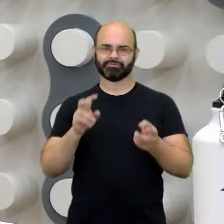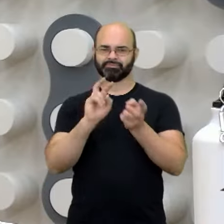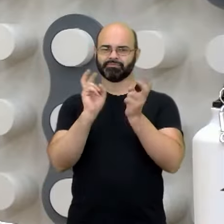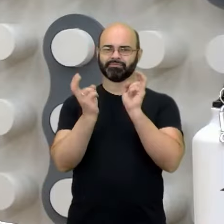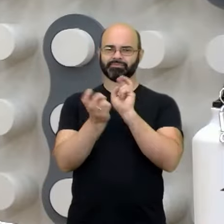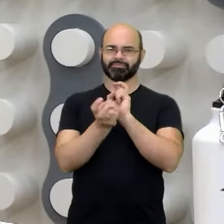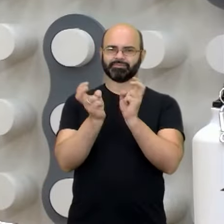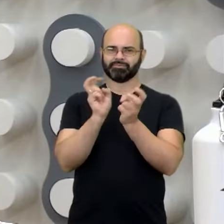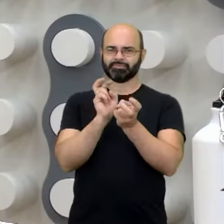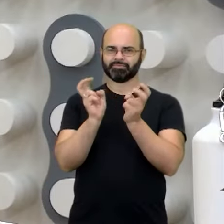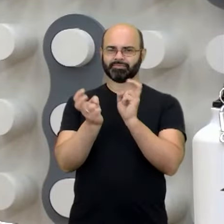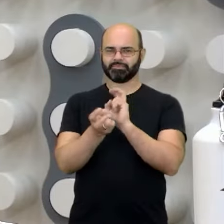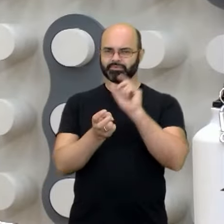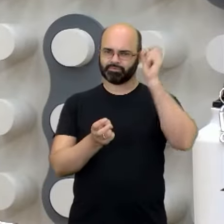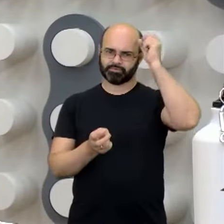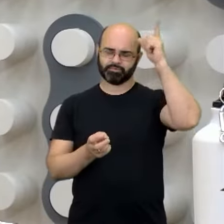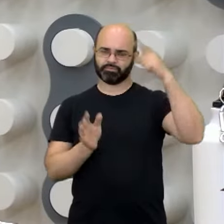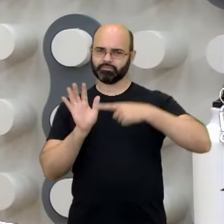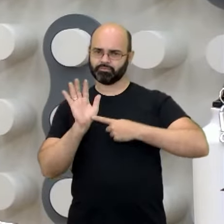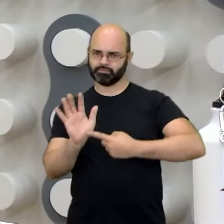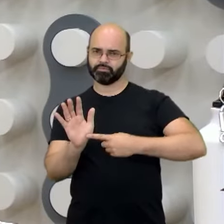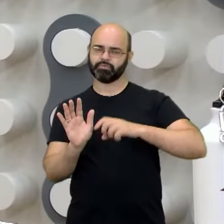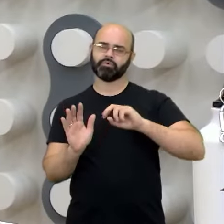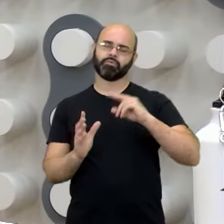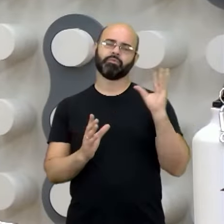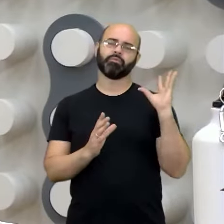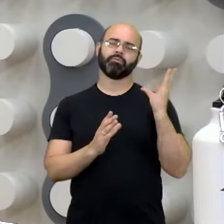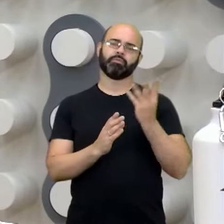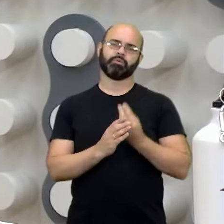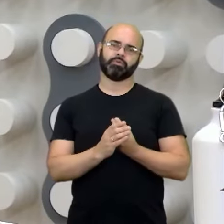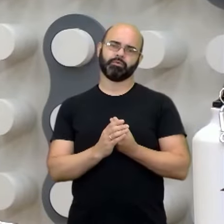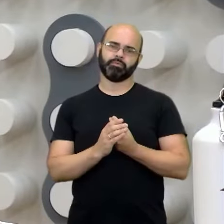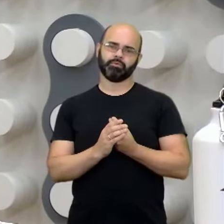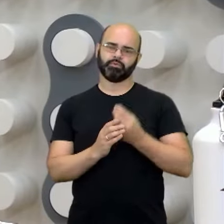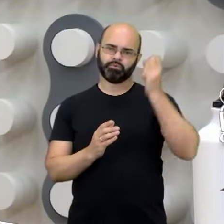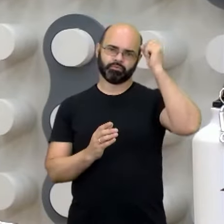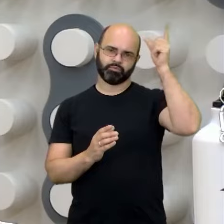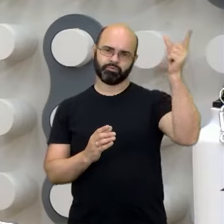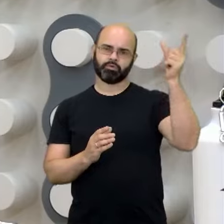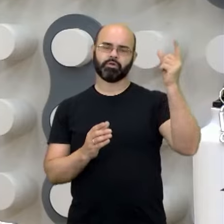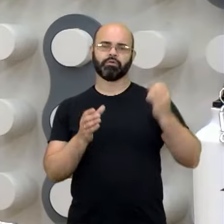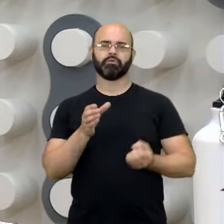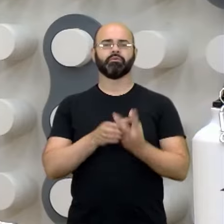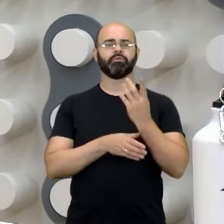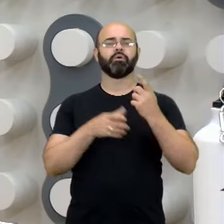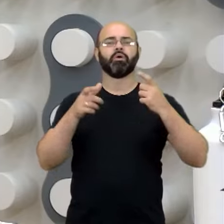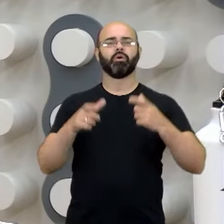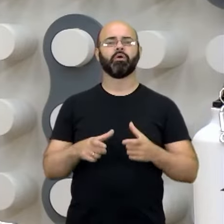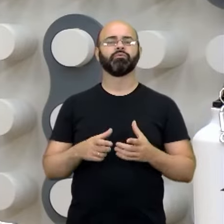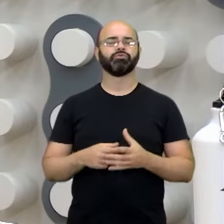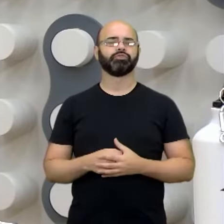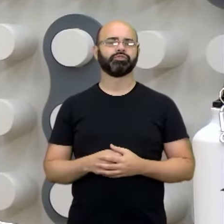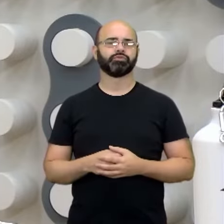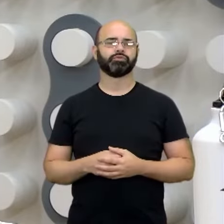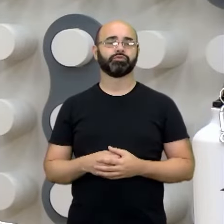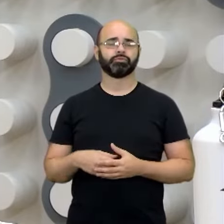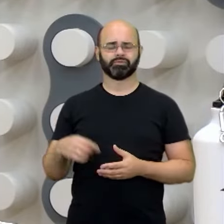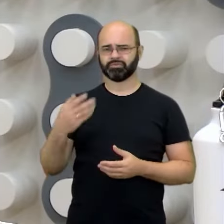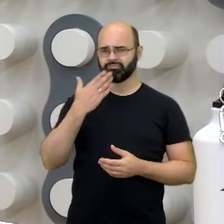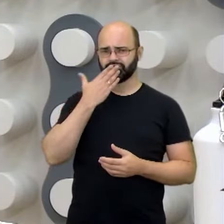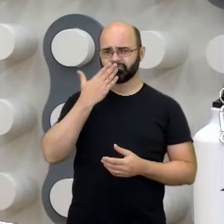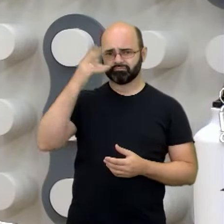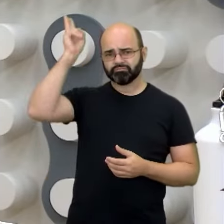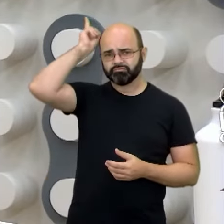se é uma manifestação cultural, se é um patrimônio cultural? Da onde vem? A capoeira ela é de matriz